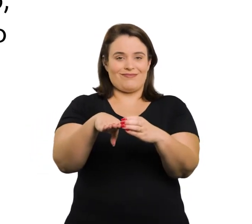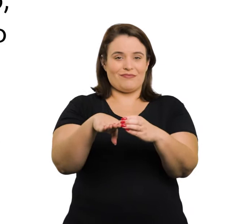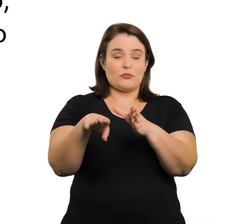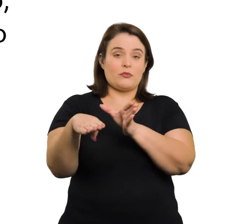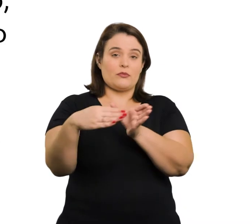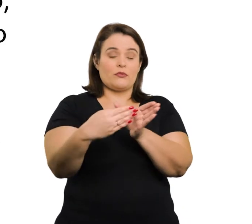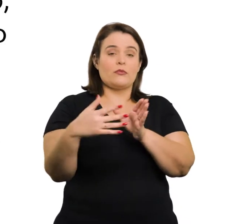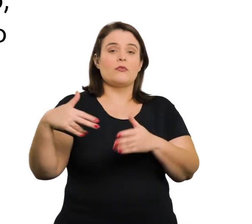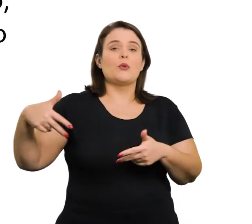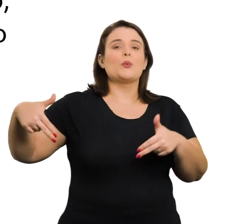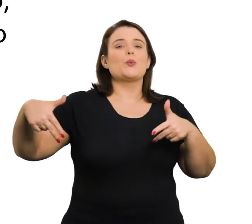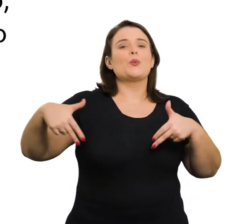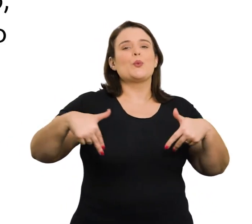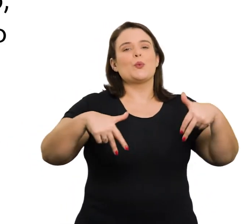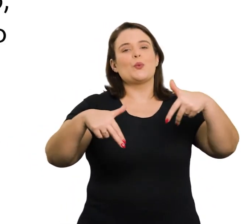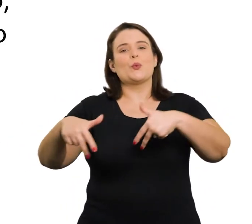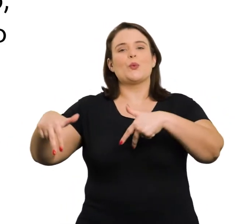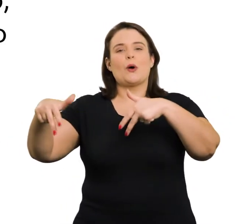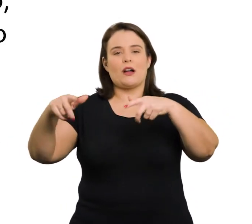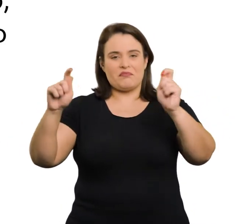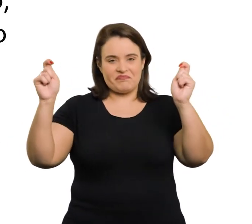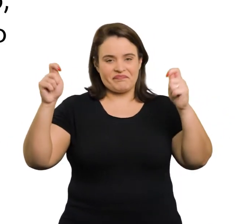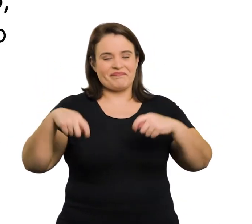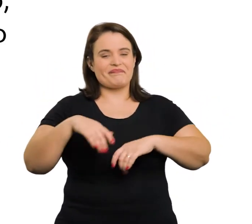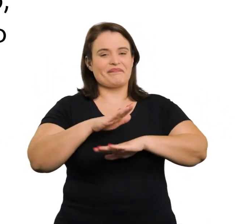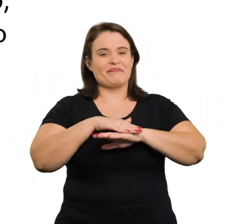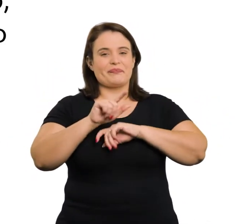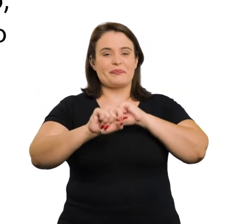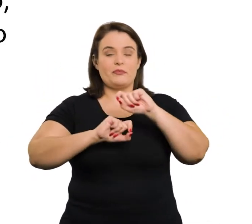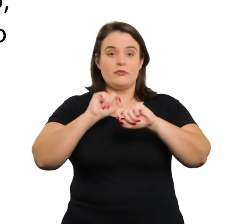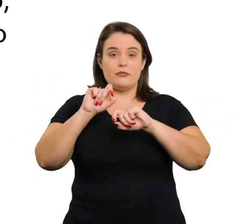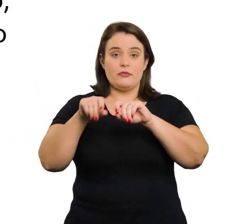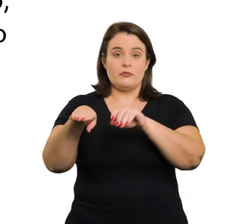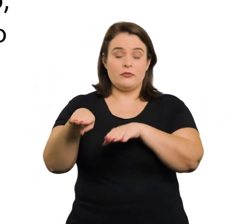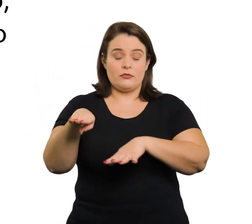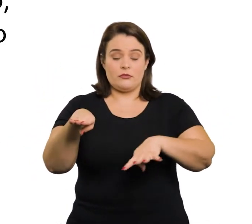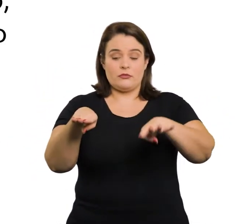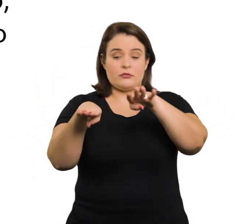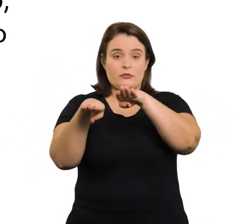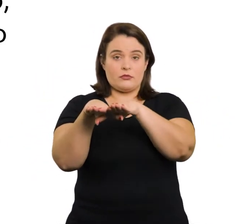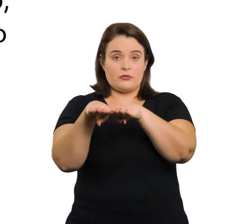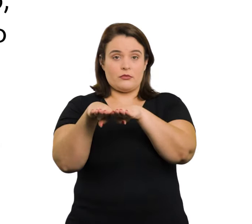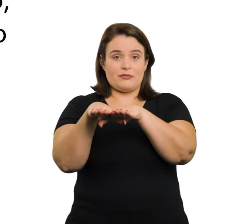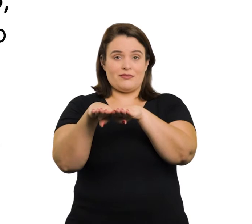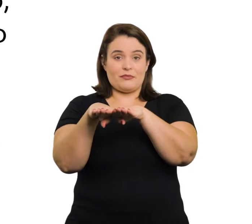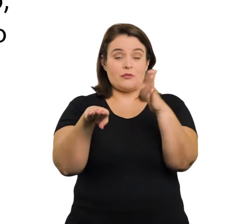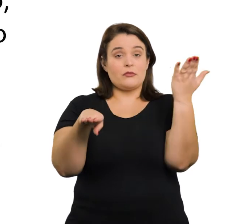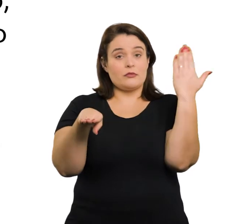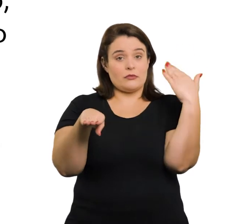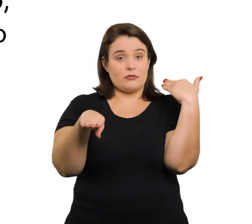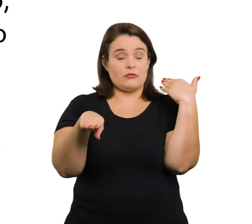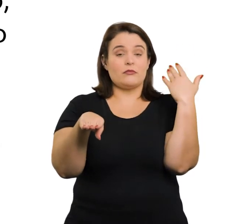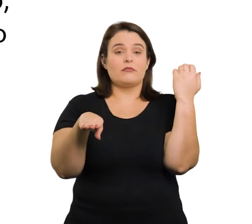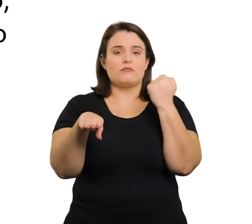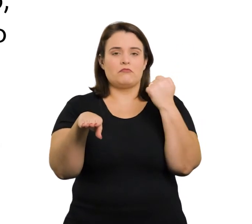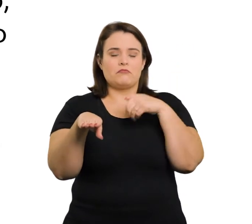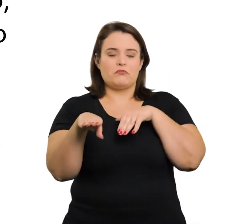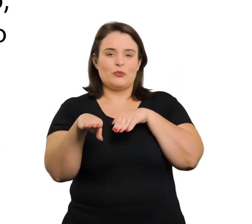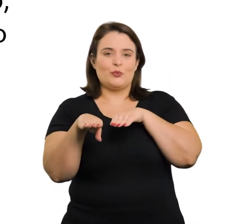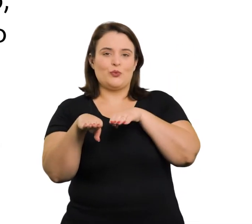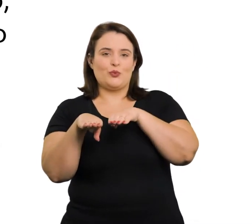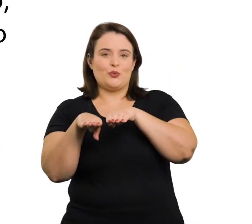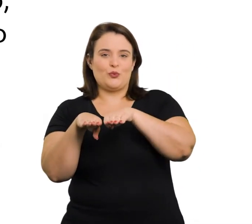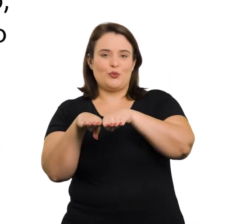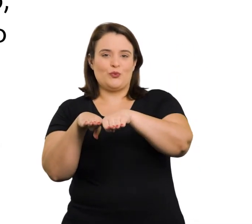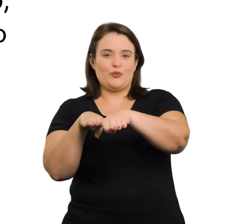Trata-se de uma ampliação do passeio público, realizada por meio da implantação de plataforma sobre a área antes ocupada